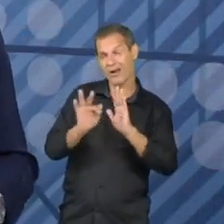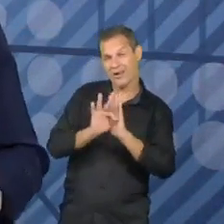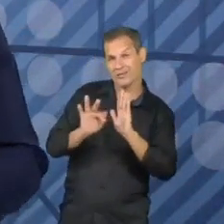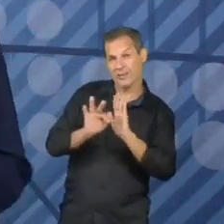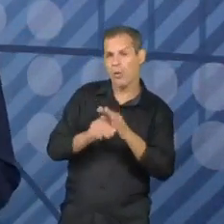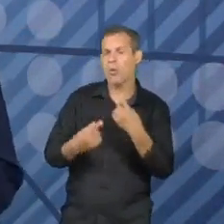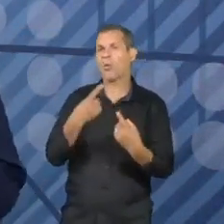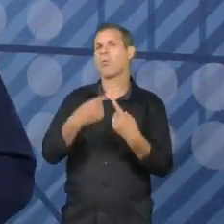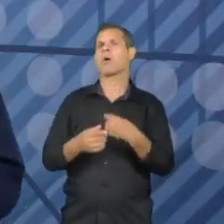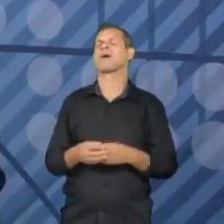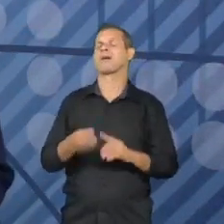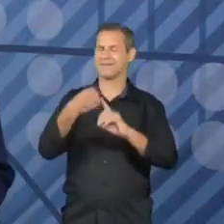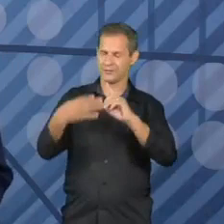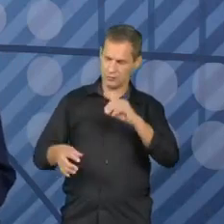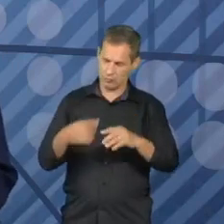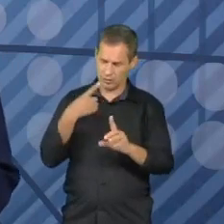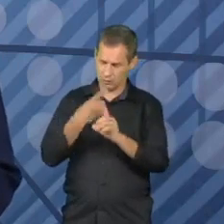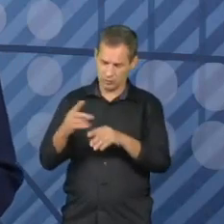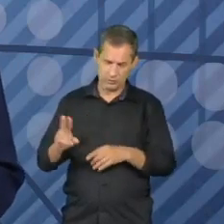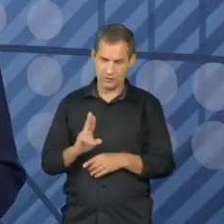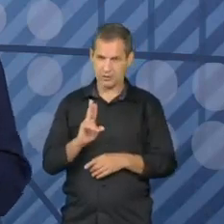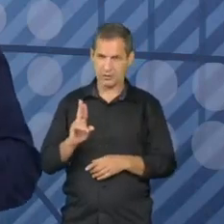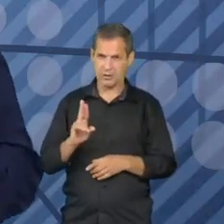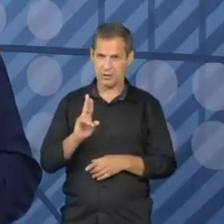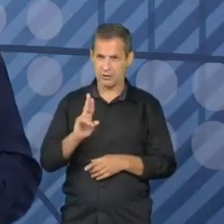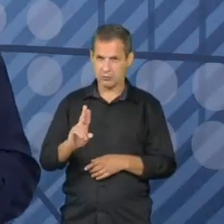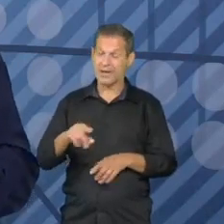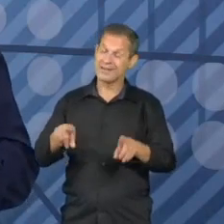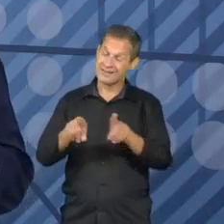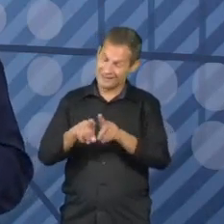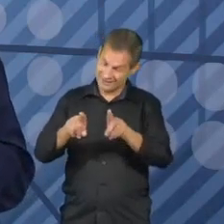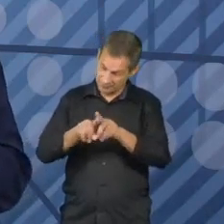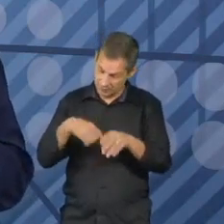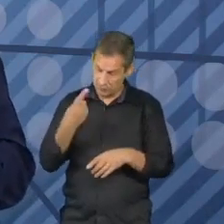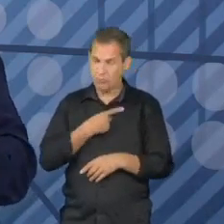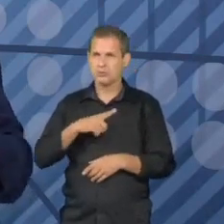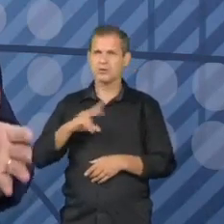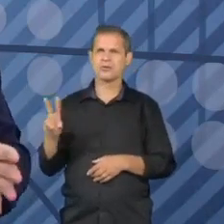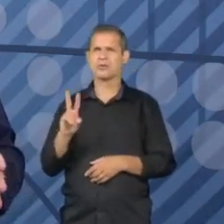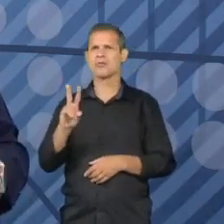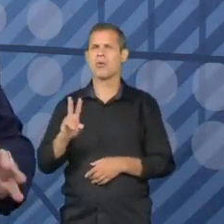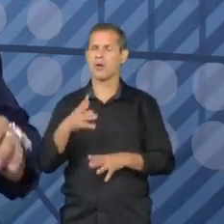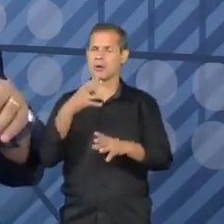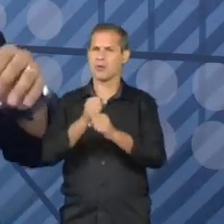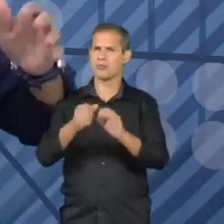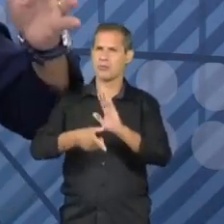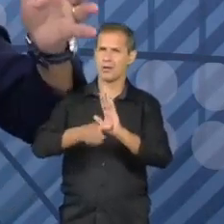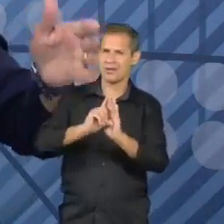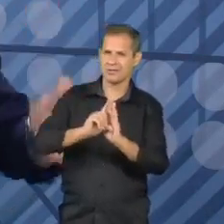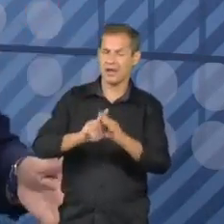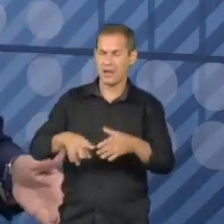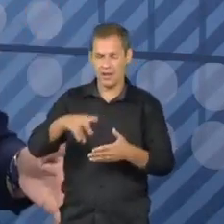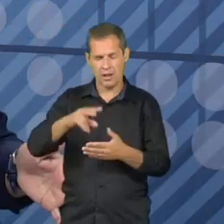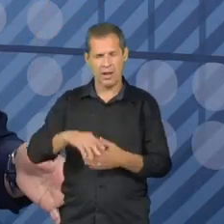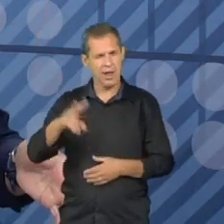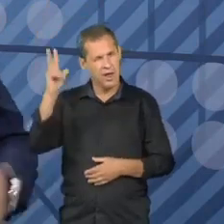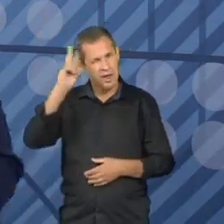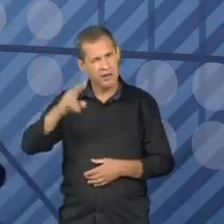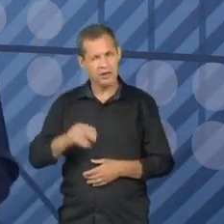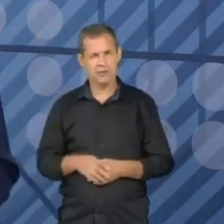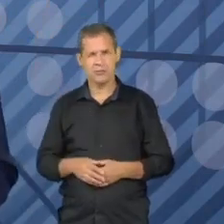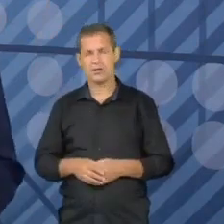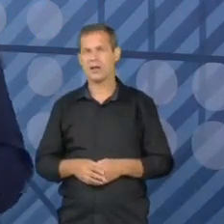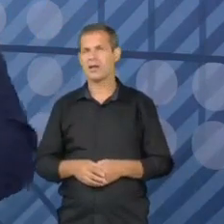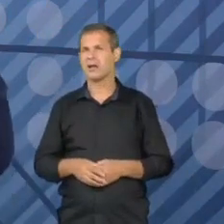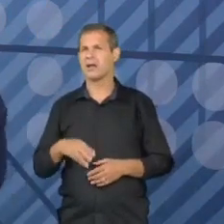fórmulas, quais são os passos para chegar nesse resultado e também vamos pegar valores que já foram calculados. Então, lendo a unidade 3